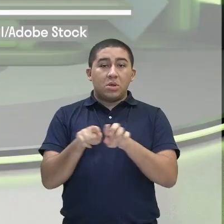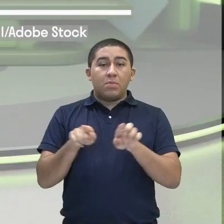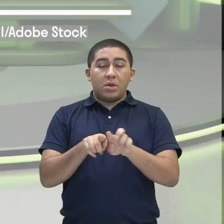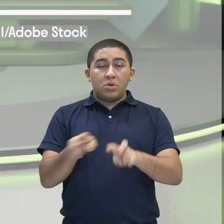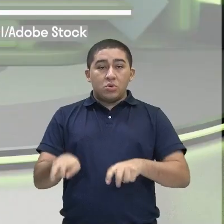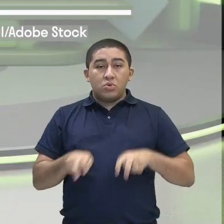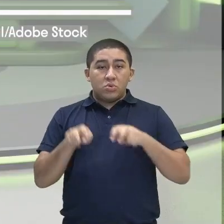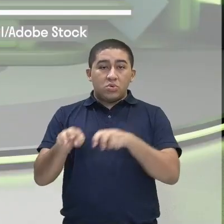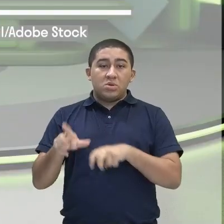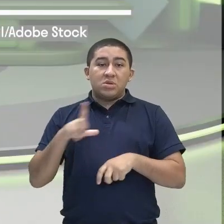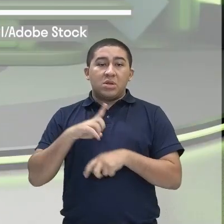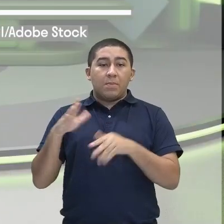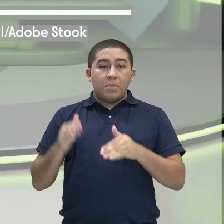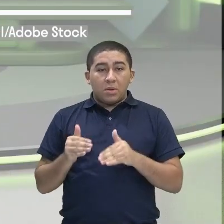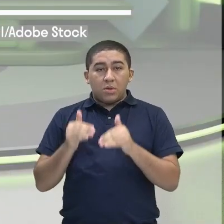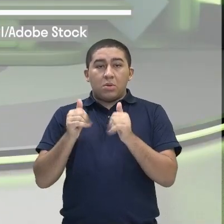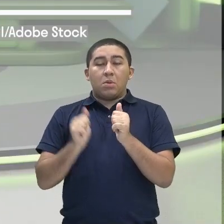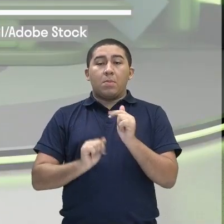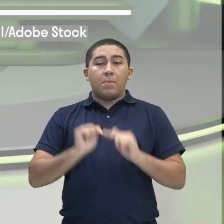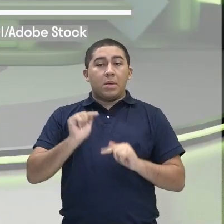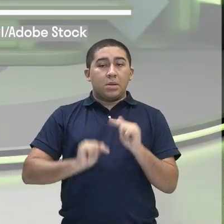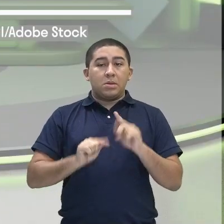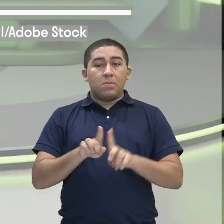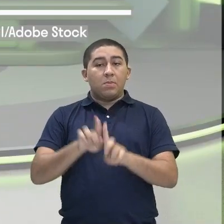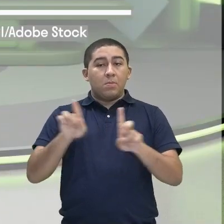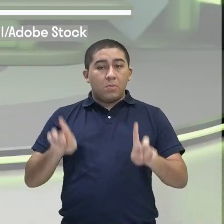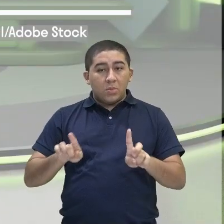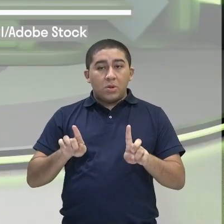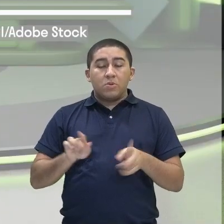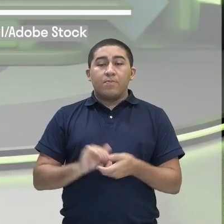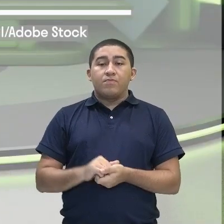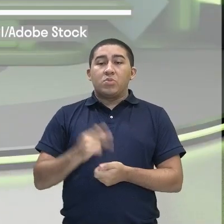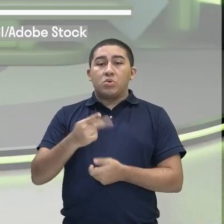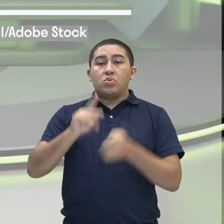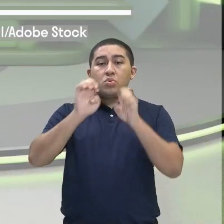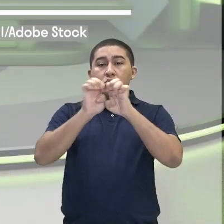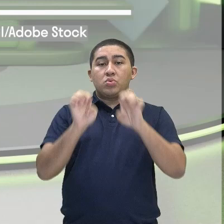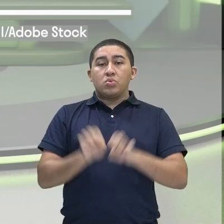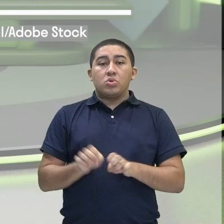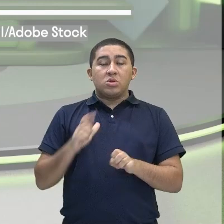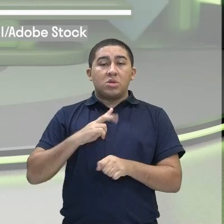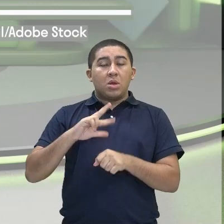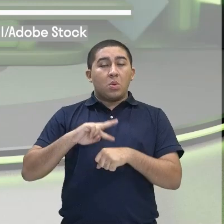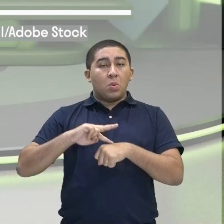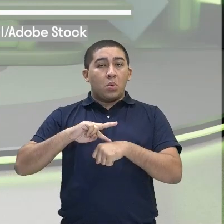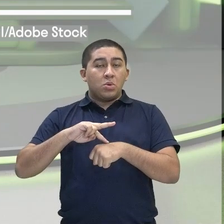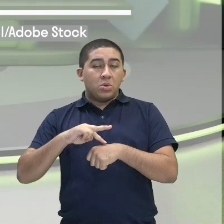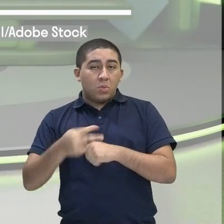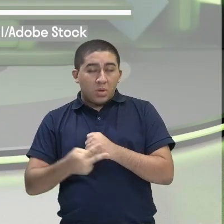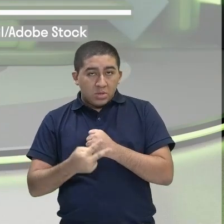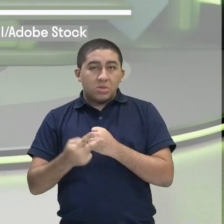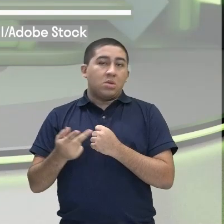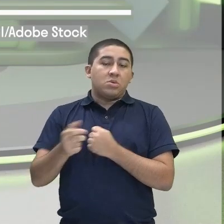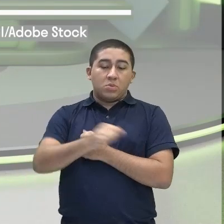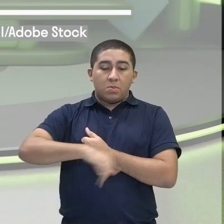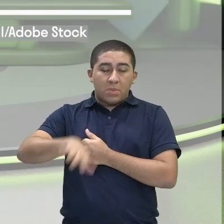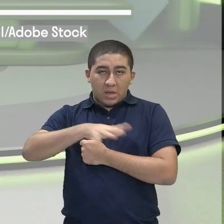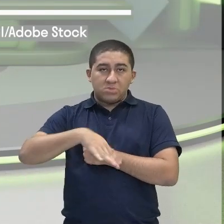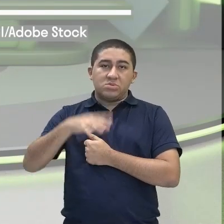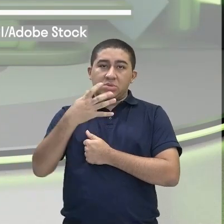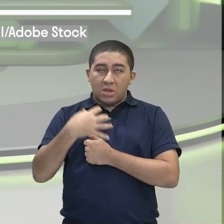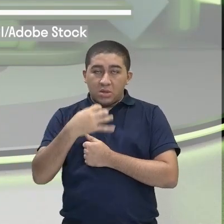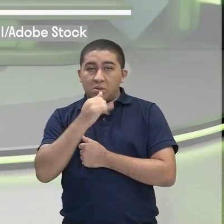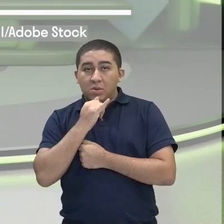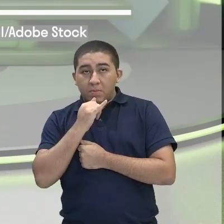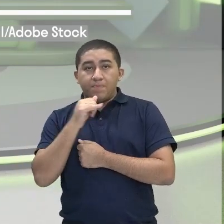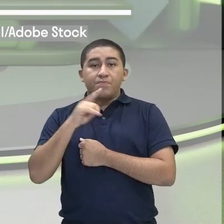mais eficientes. Porém, o seu funcionamento gera consequências ambientais sérias, como a emissão de poluentes que